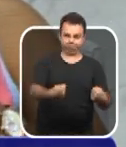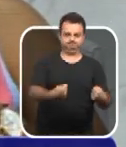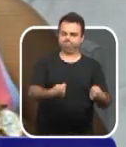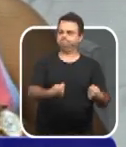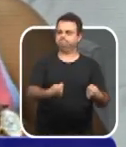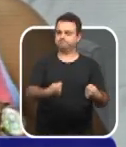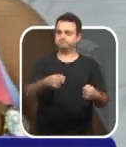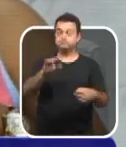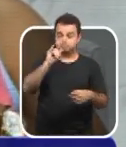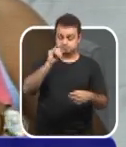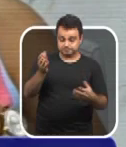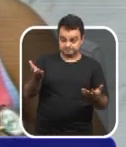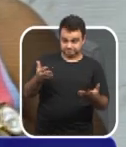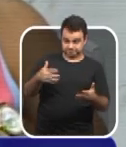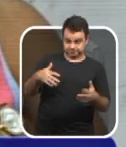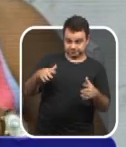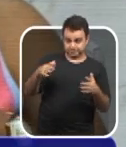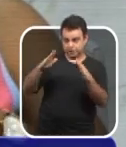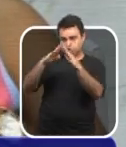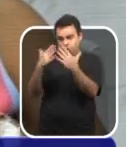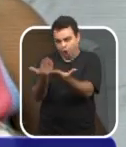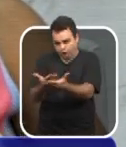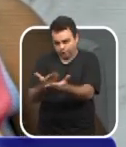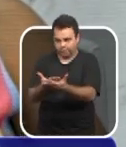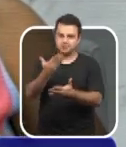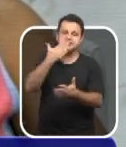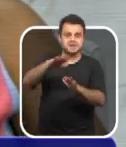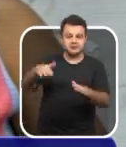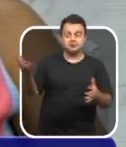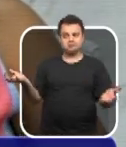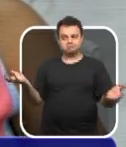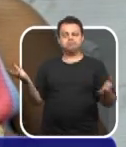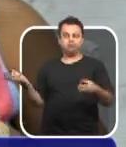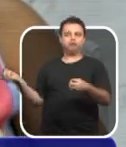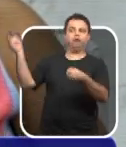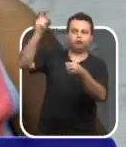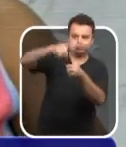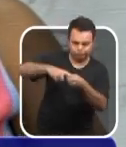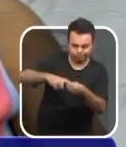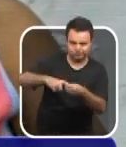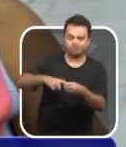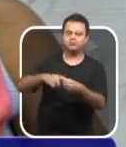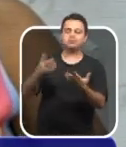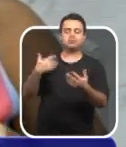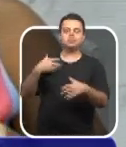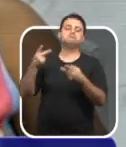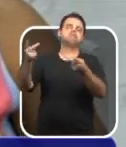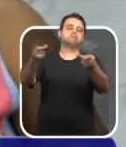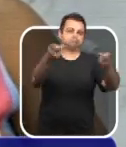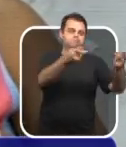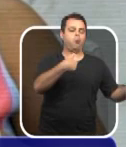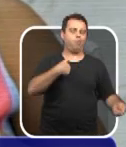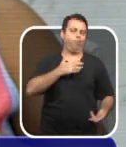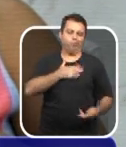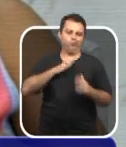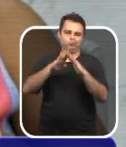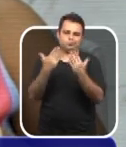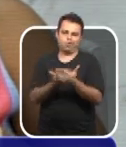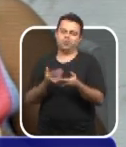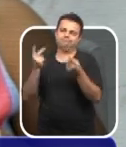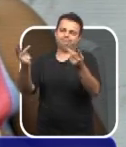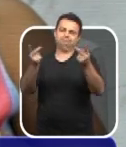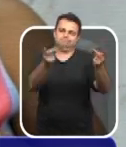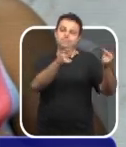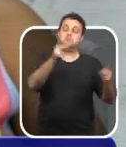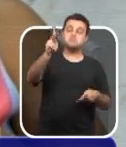retorno das aulas, visitando as escolas, que eu gosto muito de estar próximo das escolas, conversando